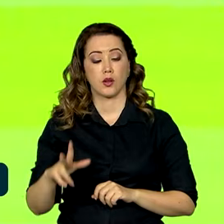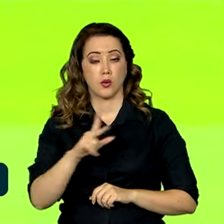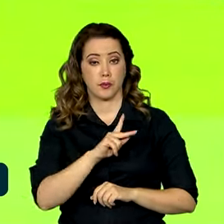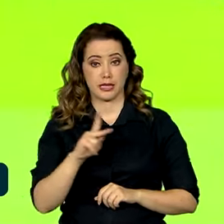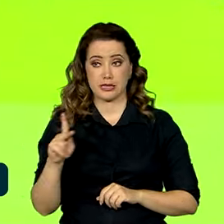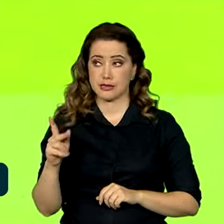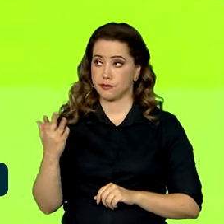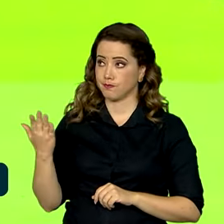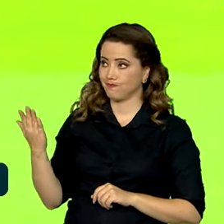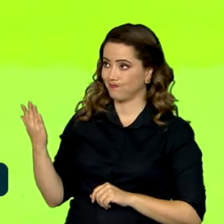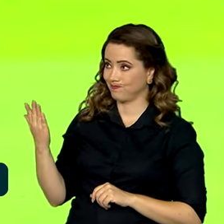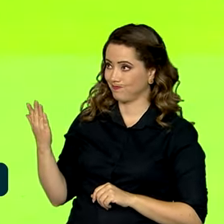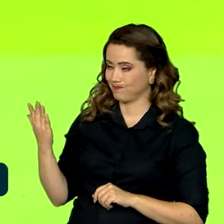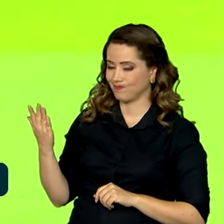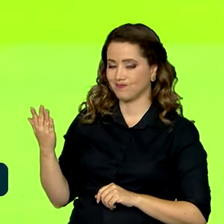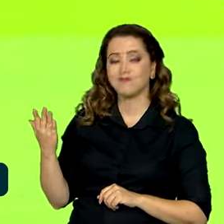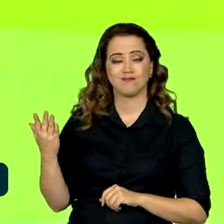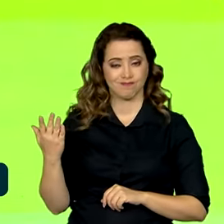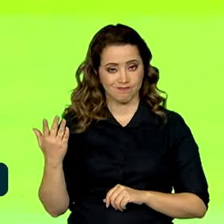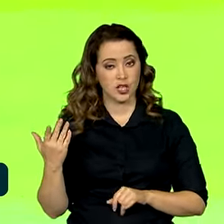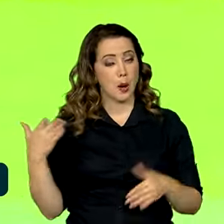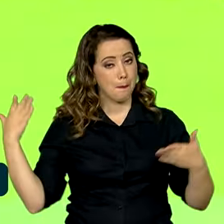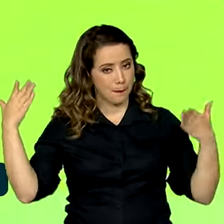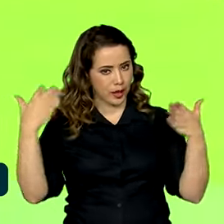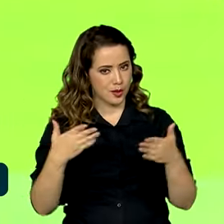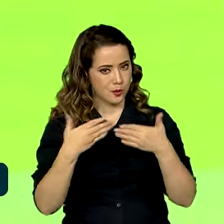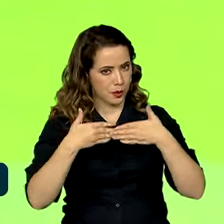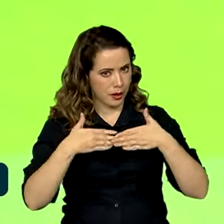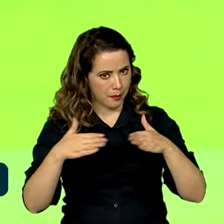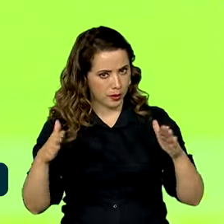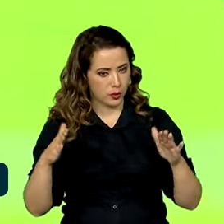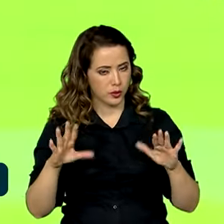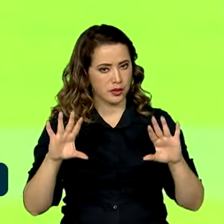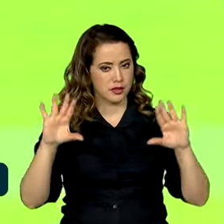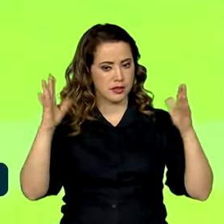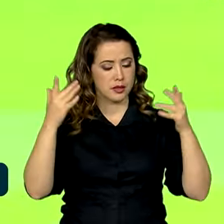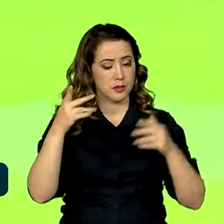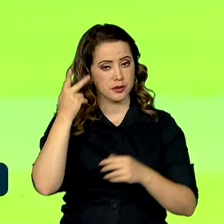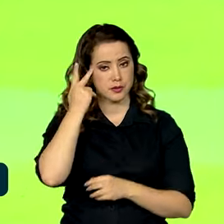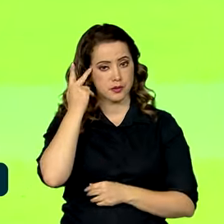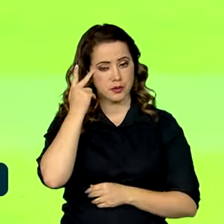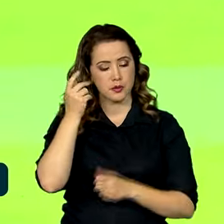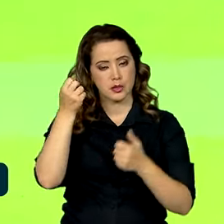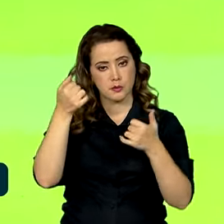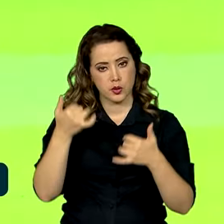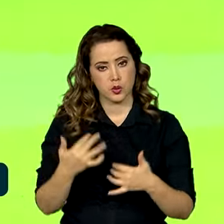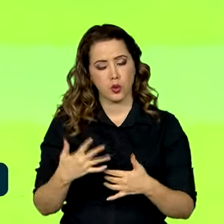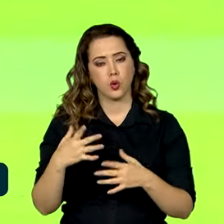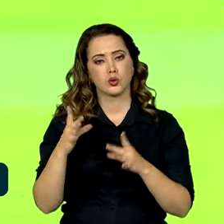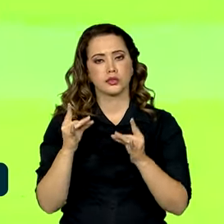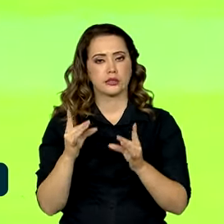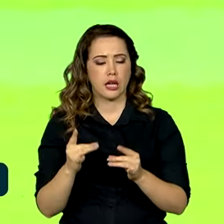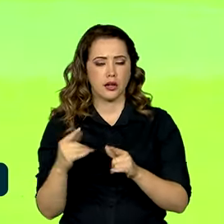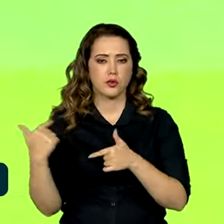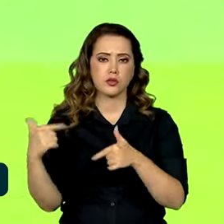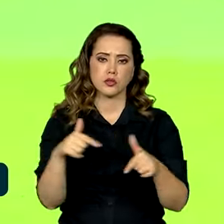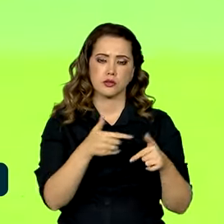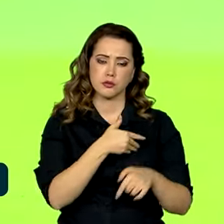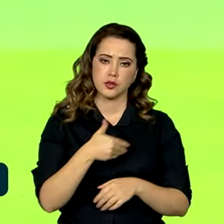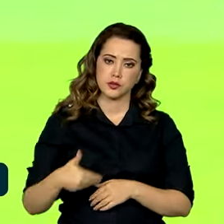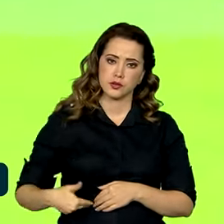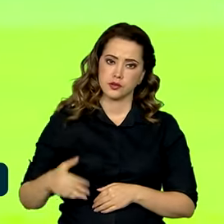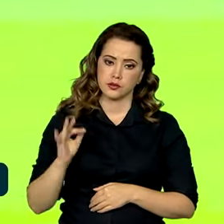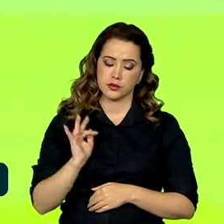em exercício, Geraldo Alckmin, participou da abertura do evento em São Paulo e destacou algumas ações do